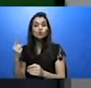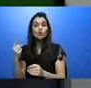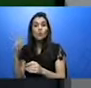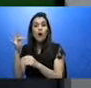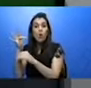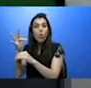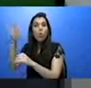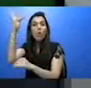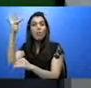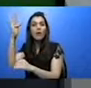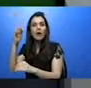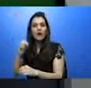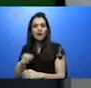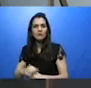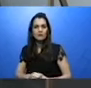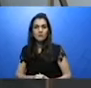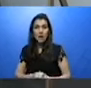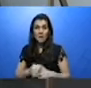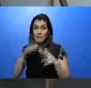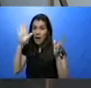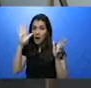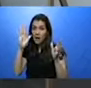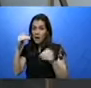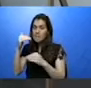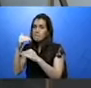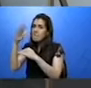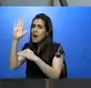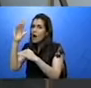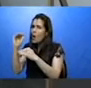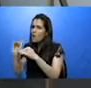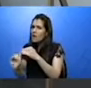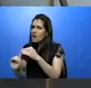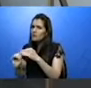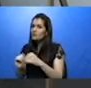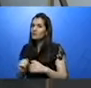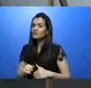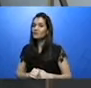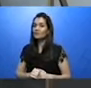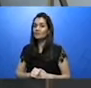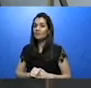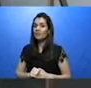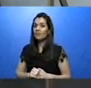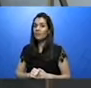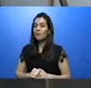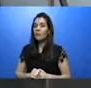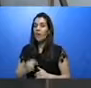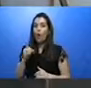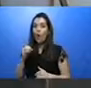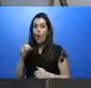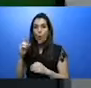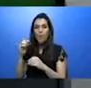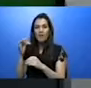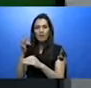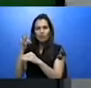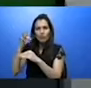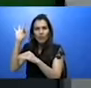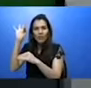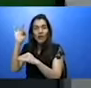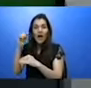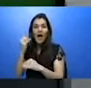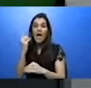Olha só, lembra que no começo da aula eu falei para vocês que 1 tonelada é igual a 1.000 quilogramas. Olha,